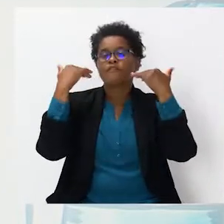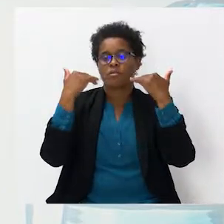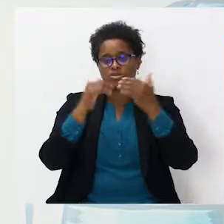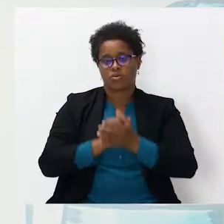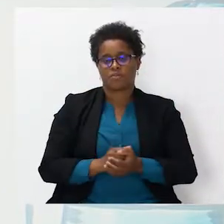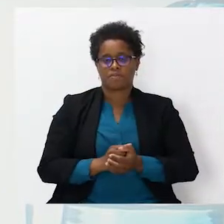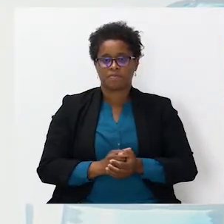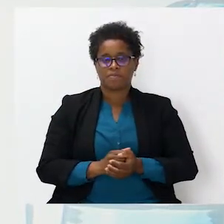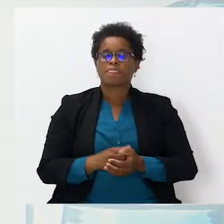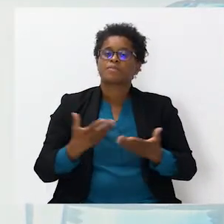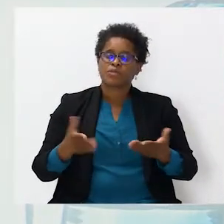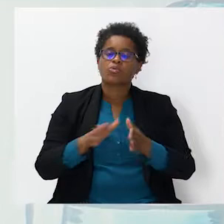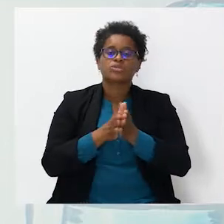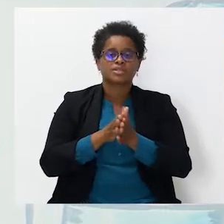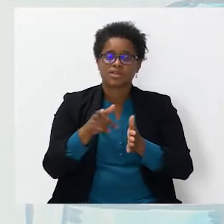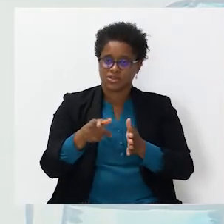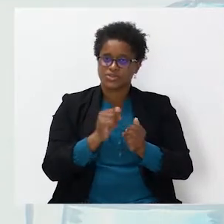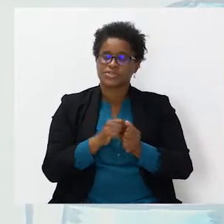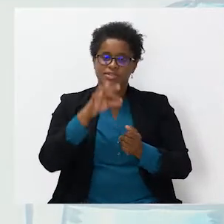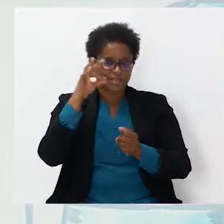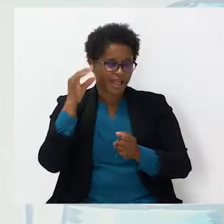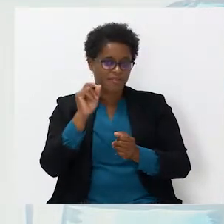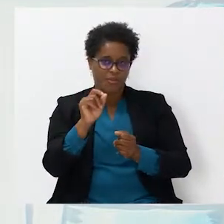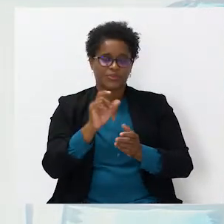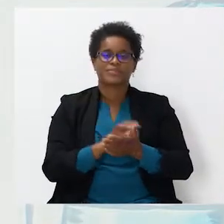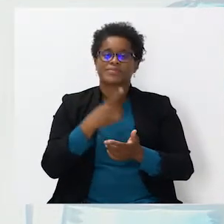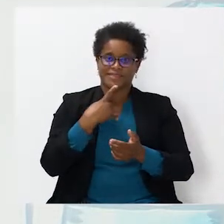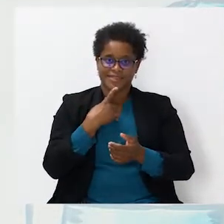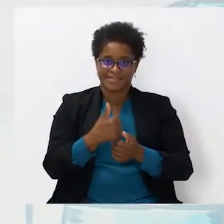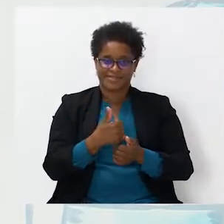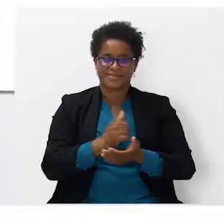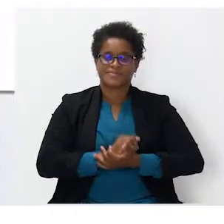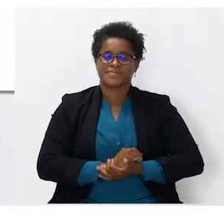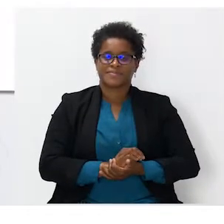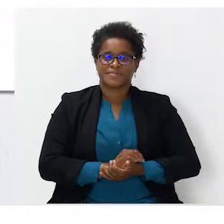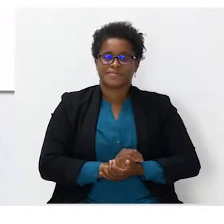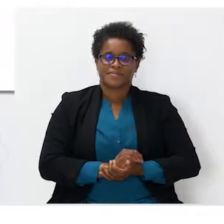não é? Então, usamos este sinal, entendidos?